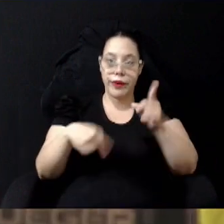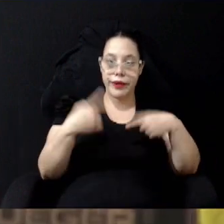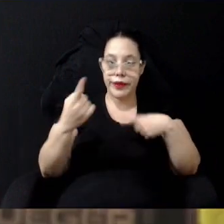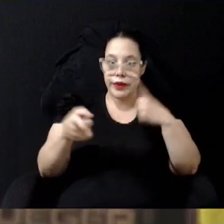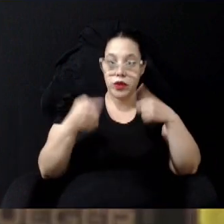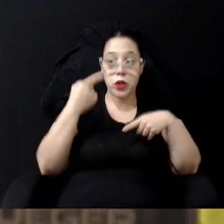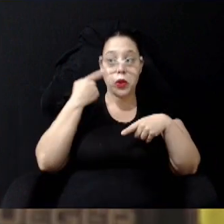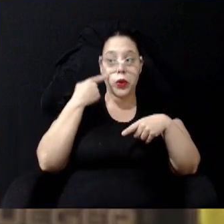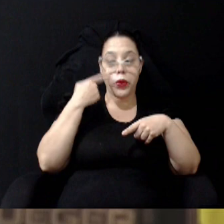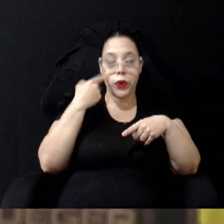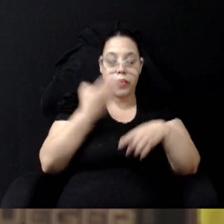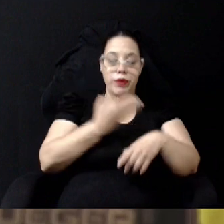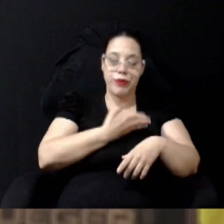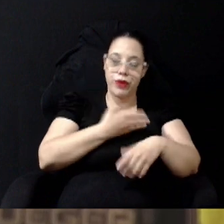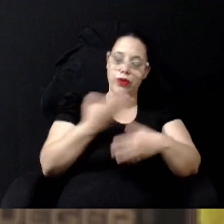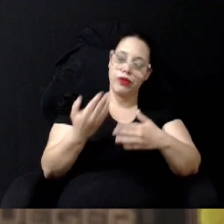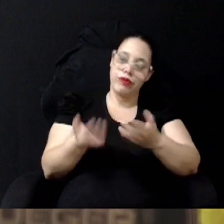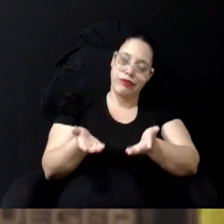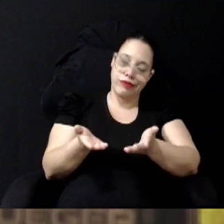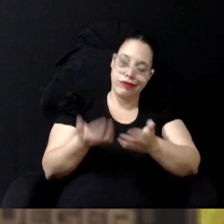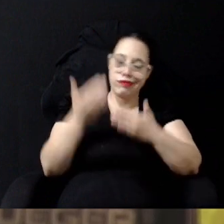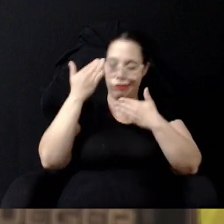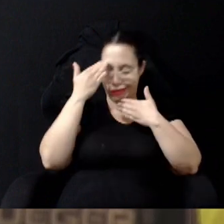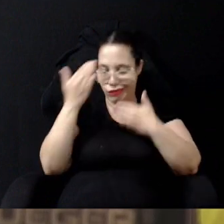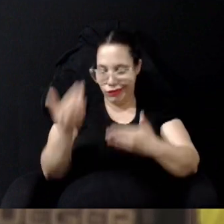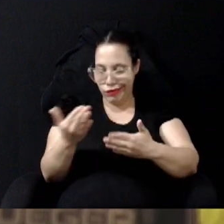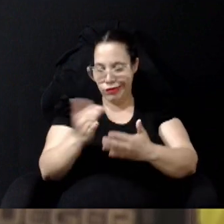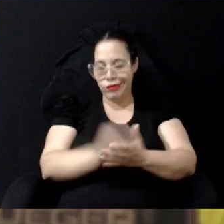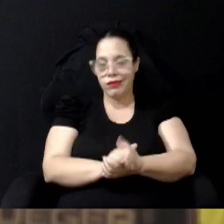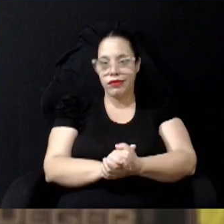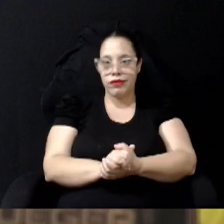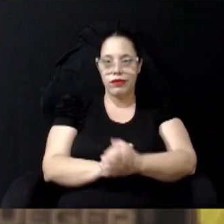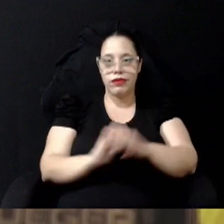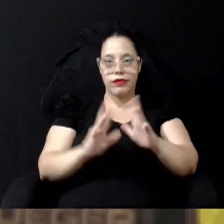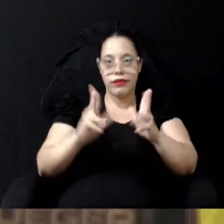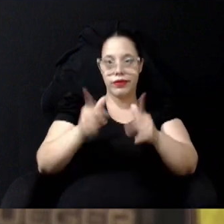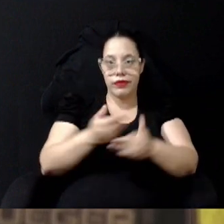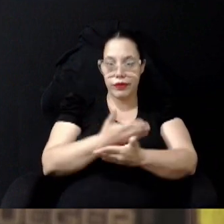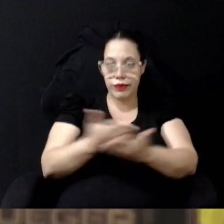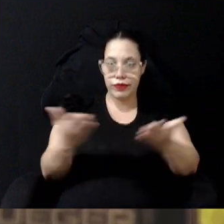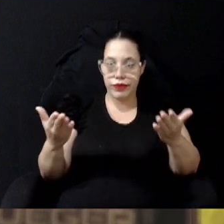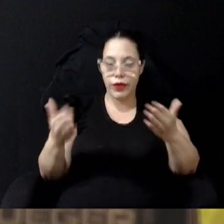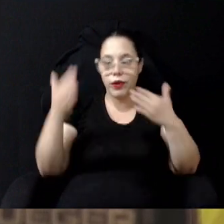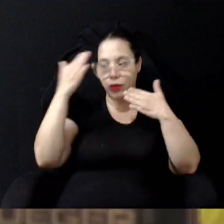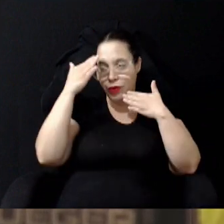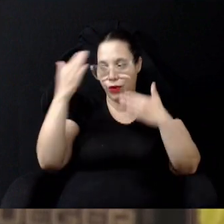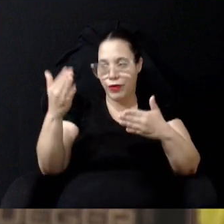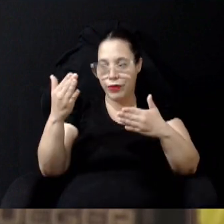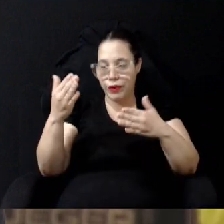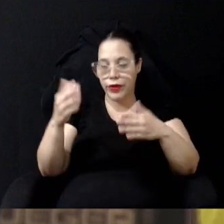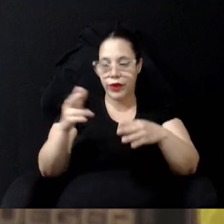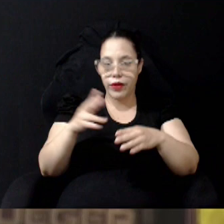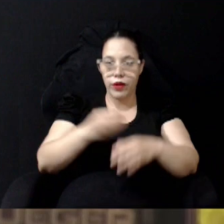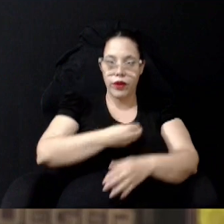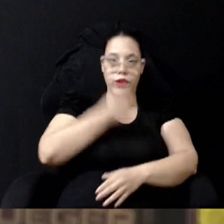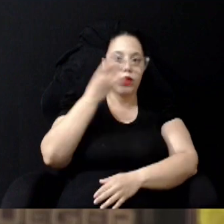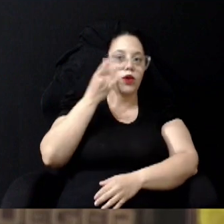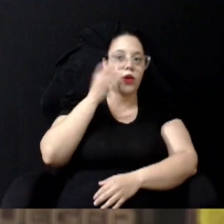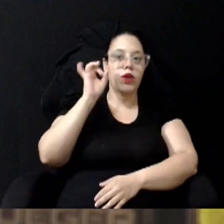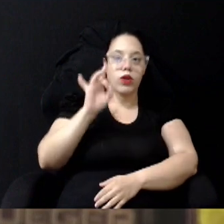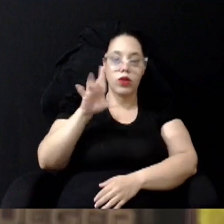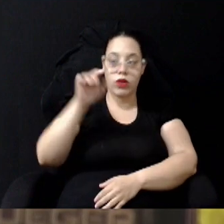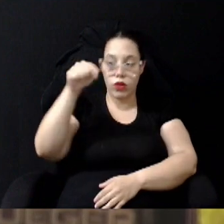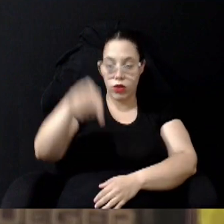da gente. Então, eu quero agradecer a todos vocês, muito obrigado pela presença, não só aqui, mas também